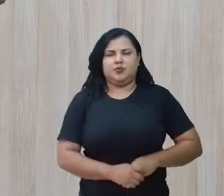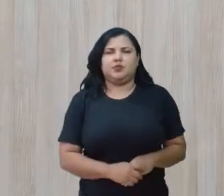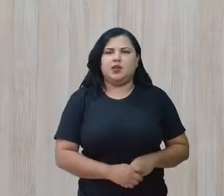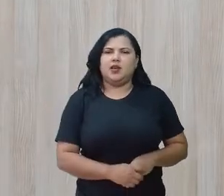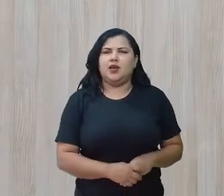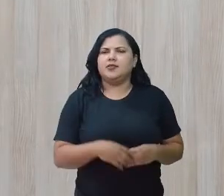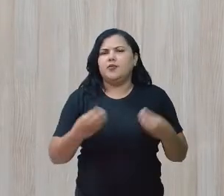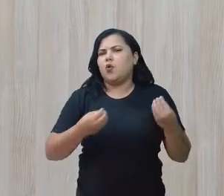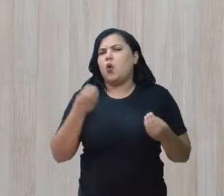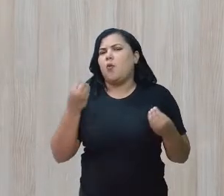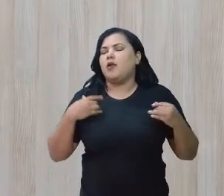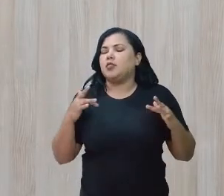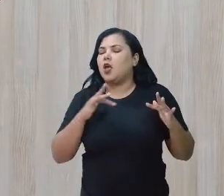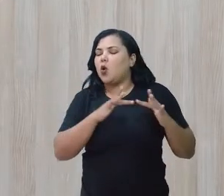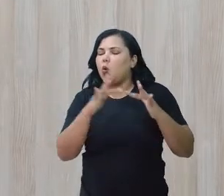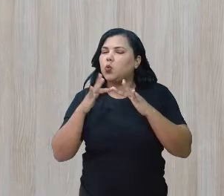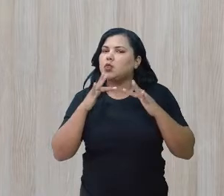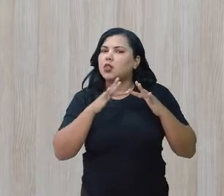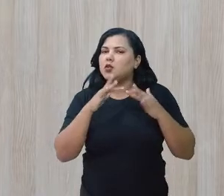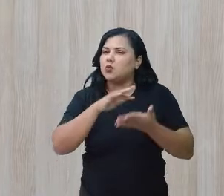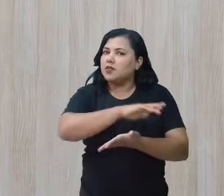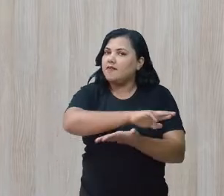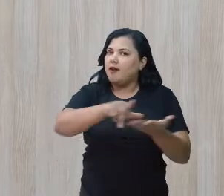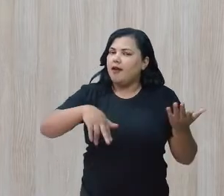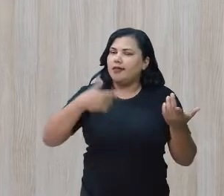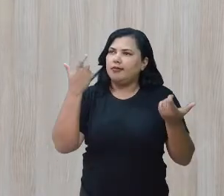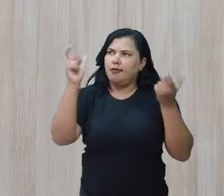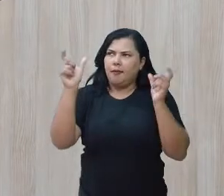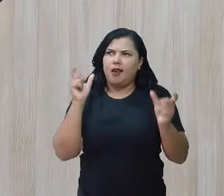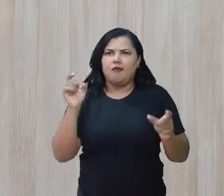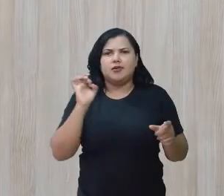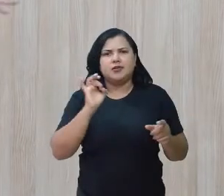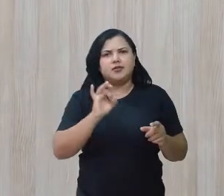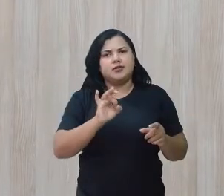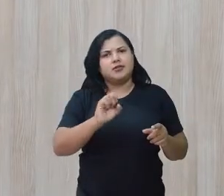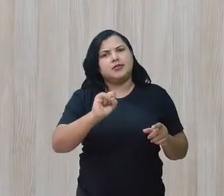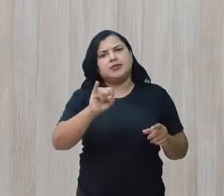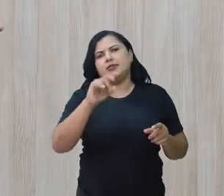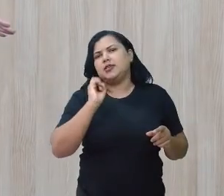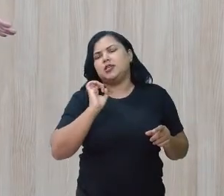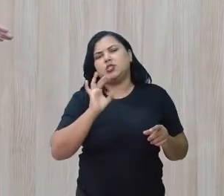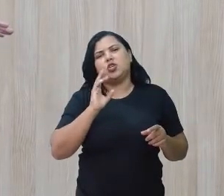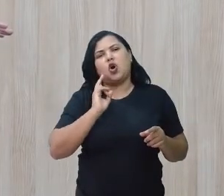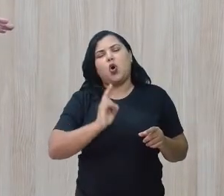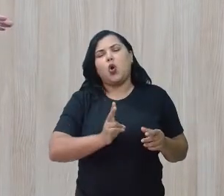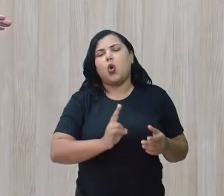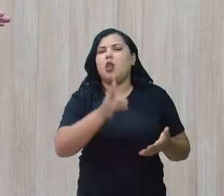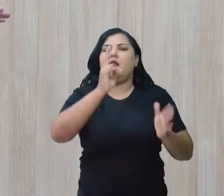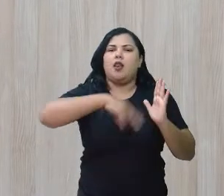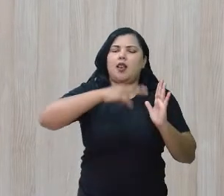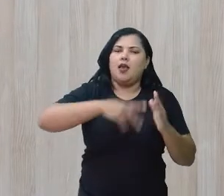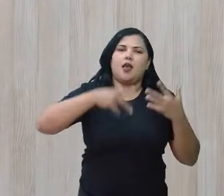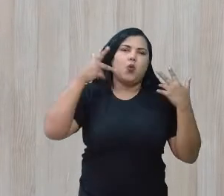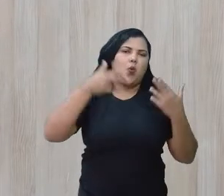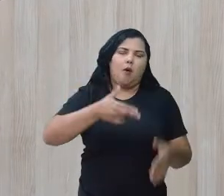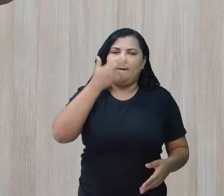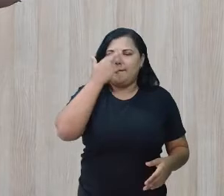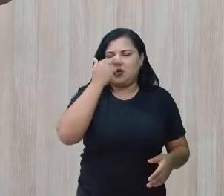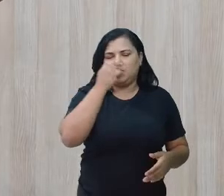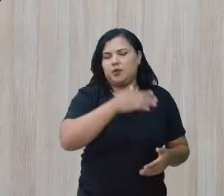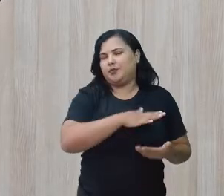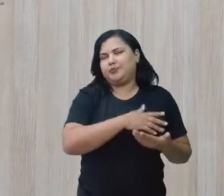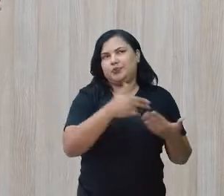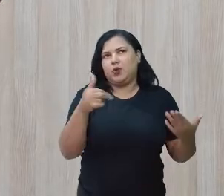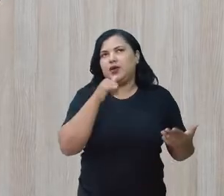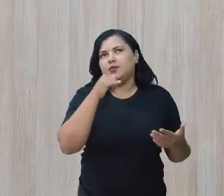é que a gente vai entrar em contato com essa variedade de palavras se a gente está lendo sempre a mesma coisa? Se eu gosto de